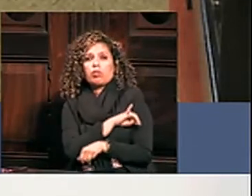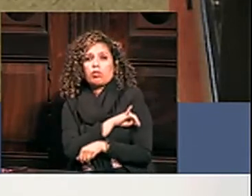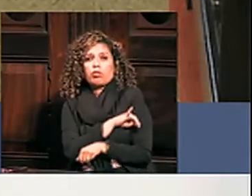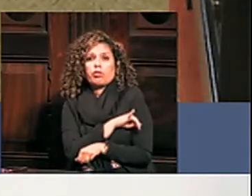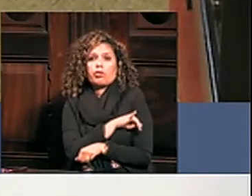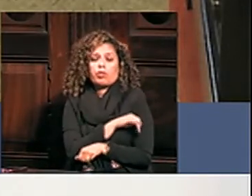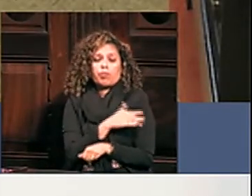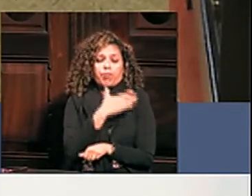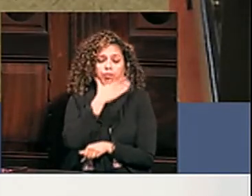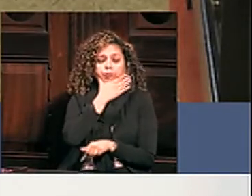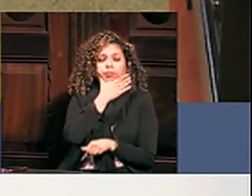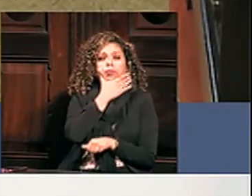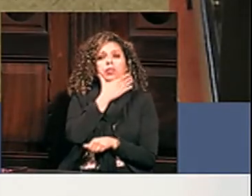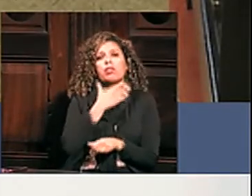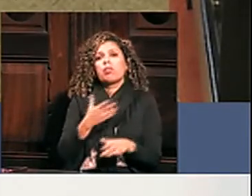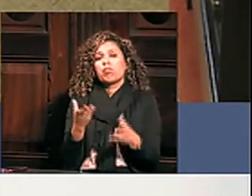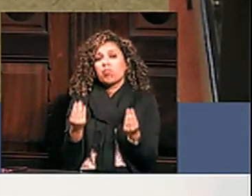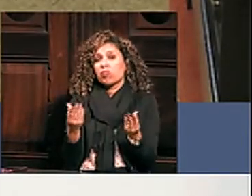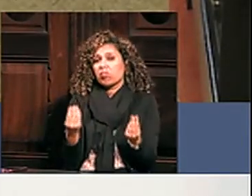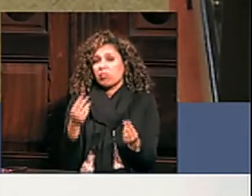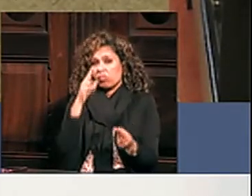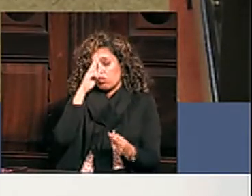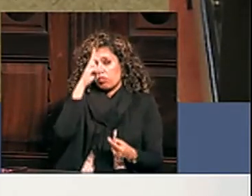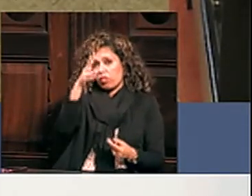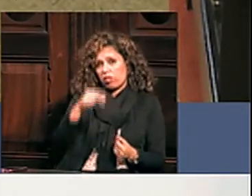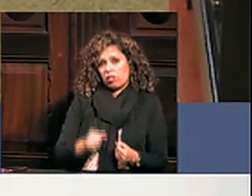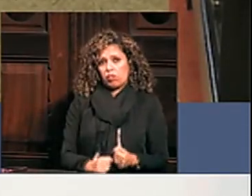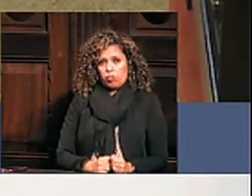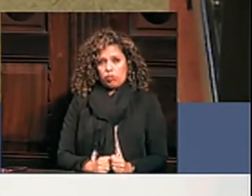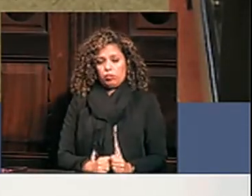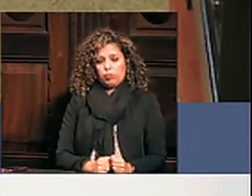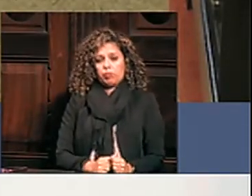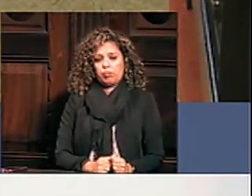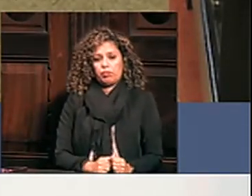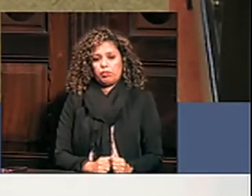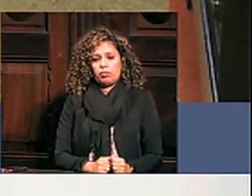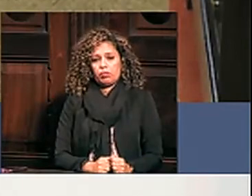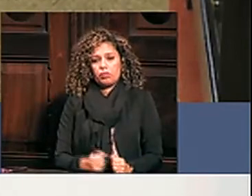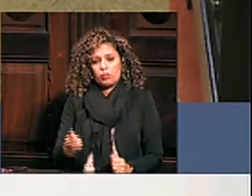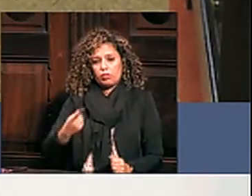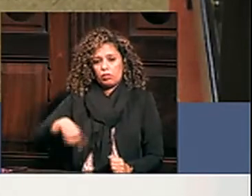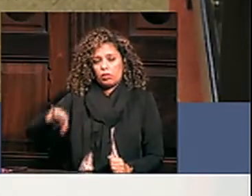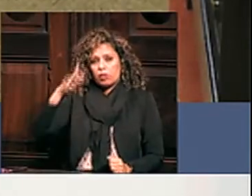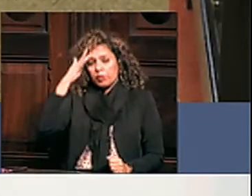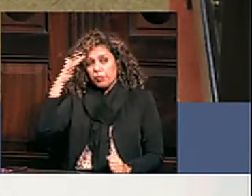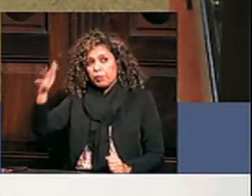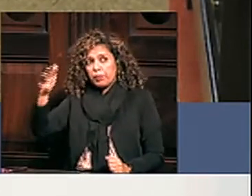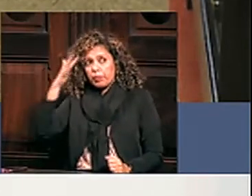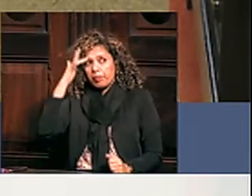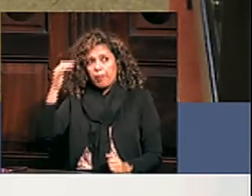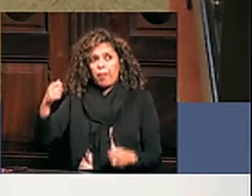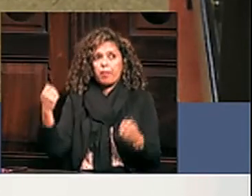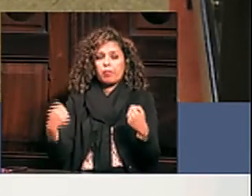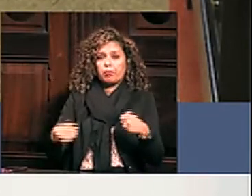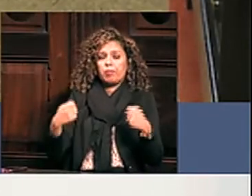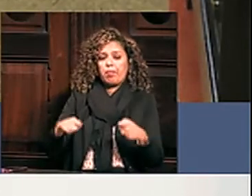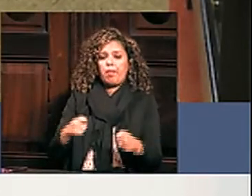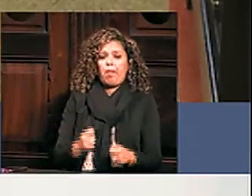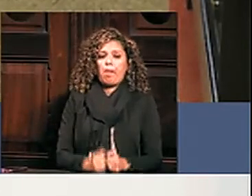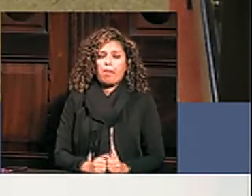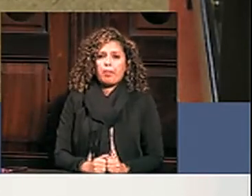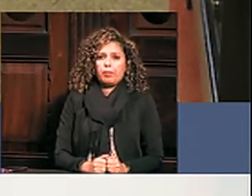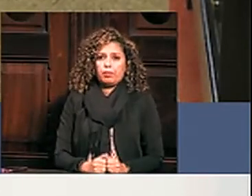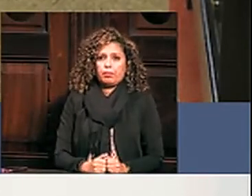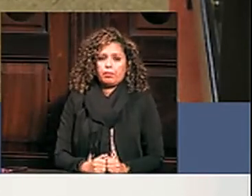praticamente parte dela perdida. Imagine São José do Vale do Rio Preto,